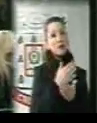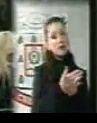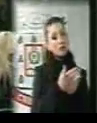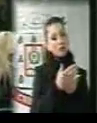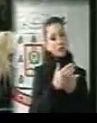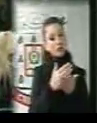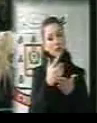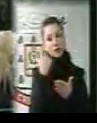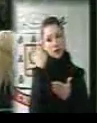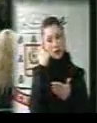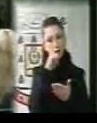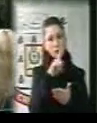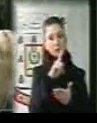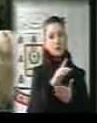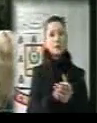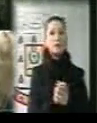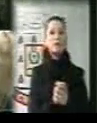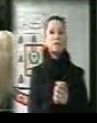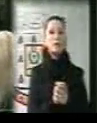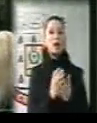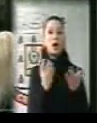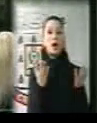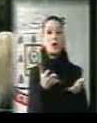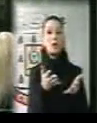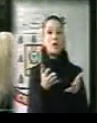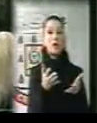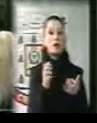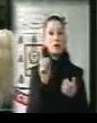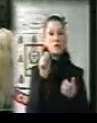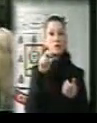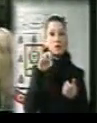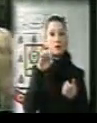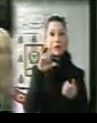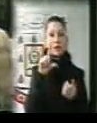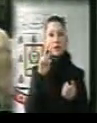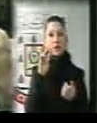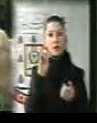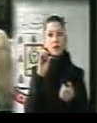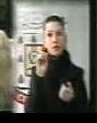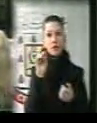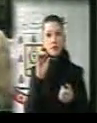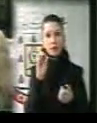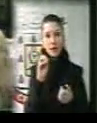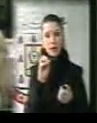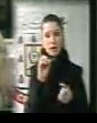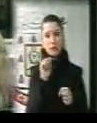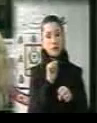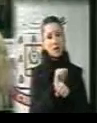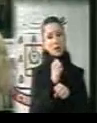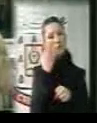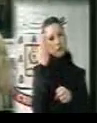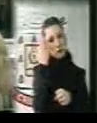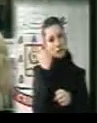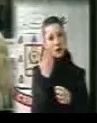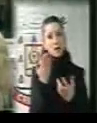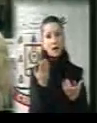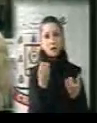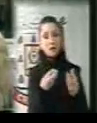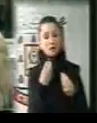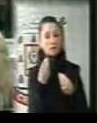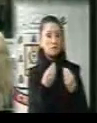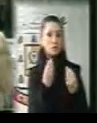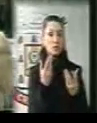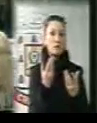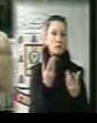reiniciar pelas obras de arte. Na questão do contorno, elas não estão totalmente paralisadas. Se você for, ela tem num